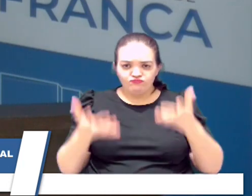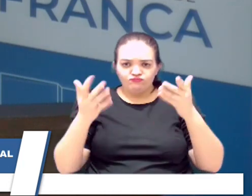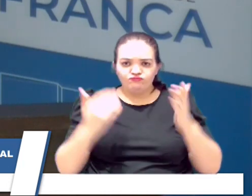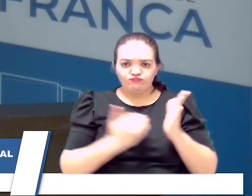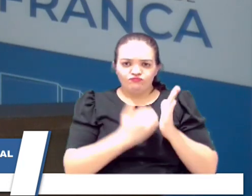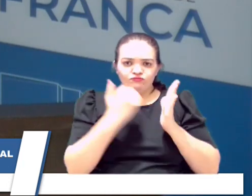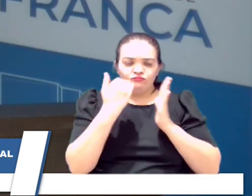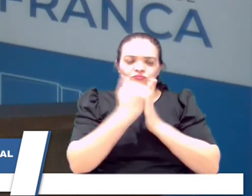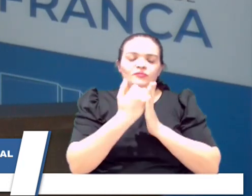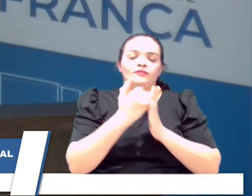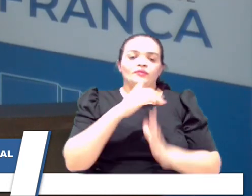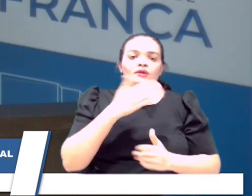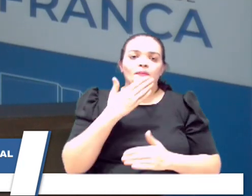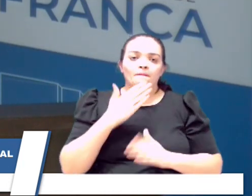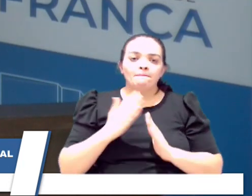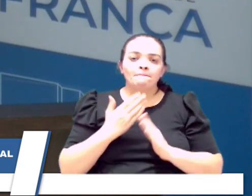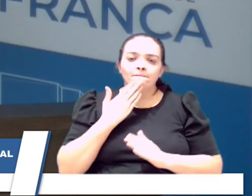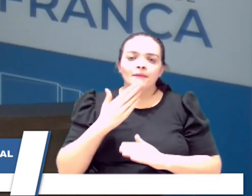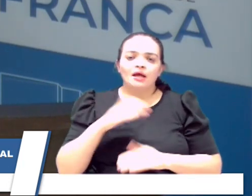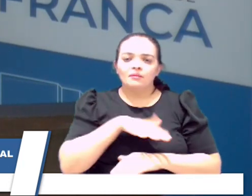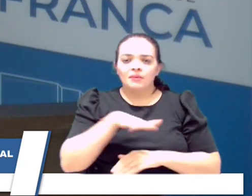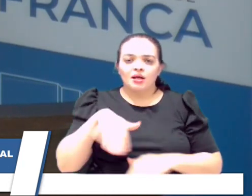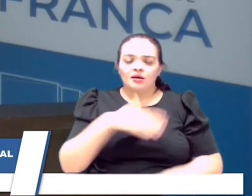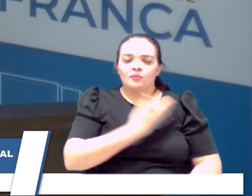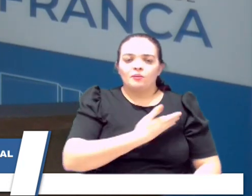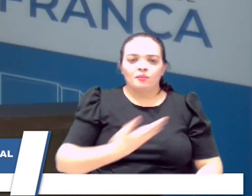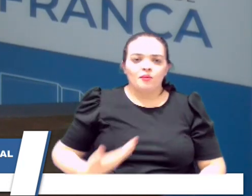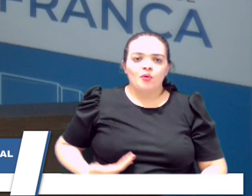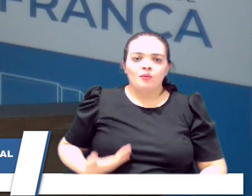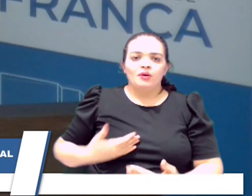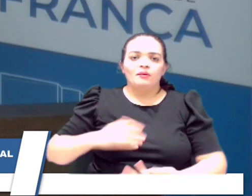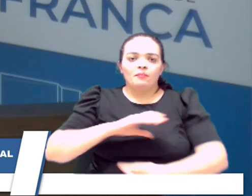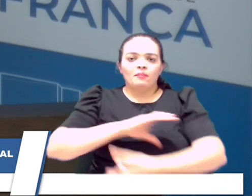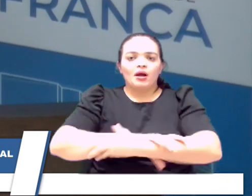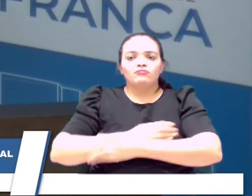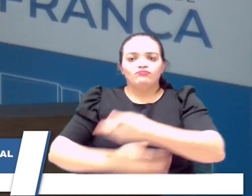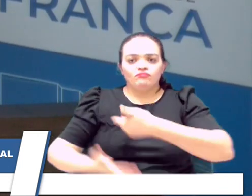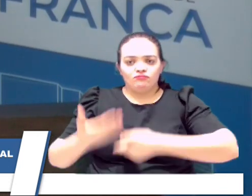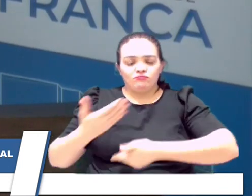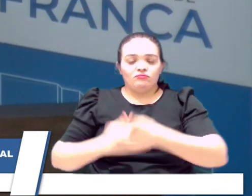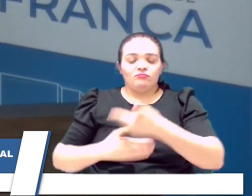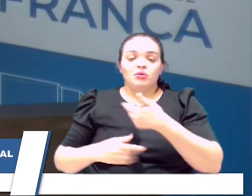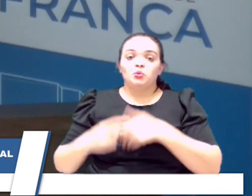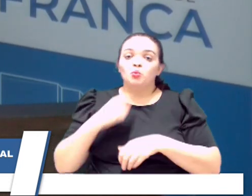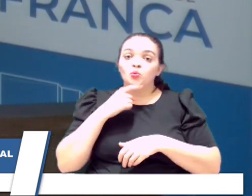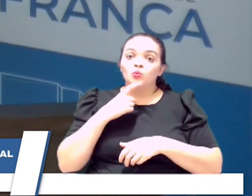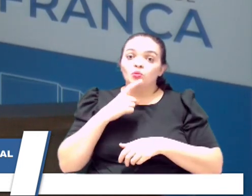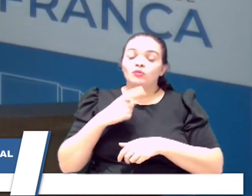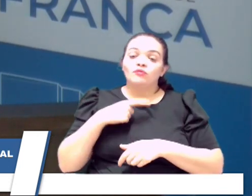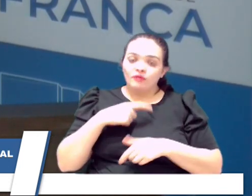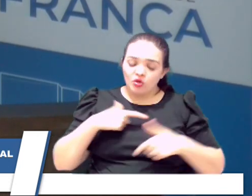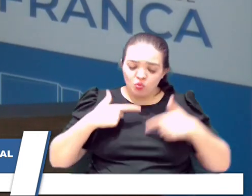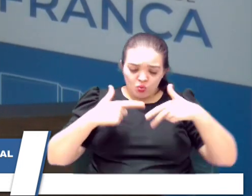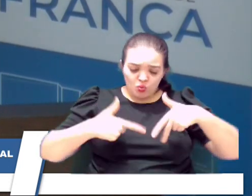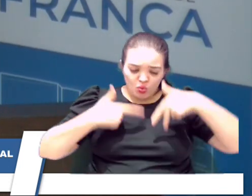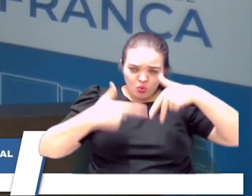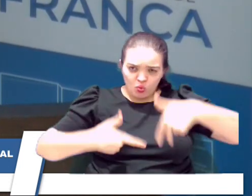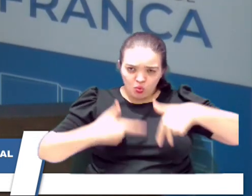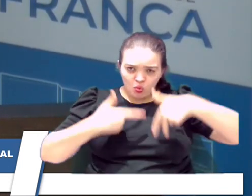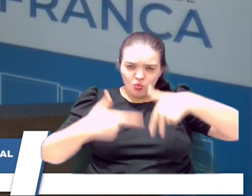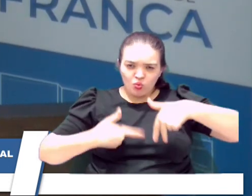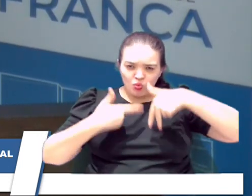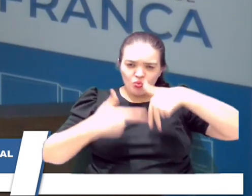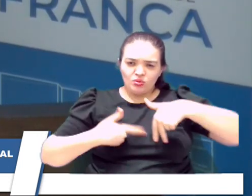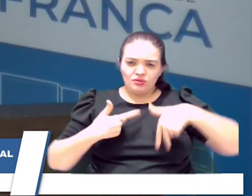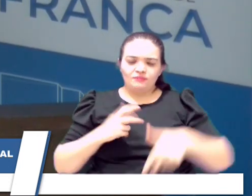para o poder público, a gente apela para os nossos parceiros, mas se a gente não conseguir, a gente vai com o nosso ativismo mesmo.